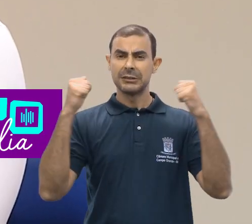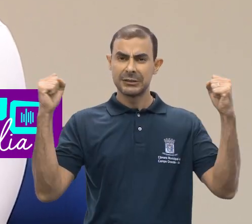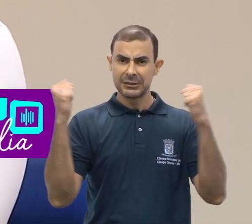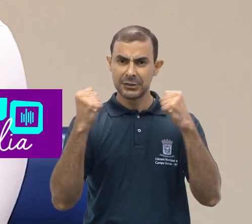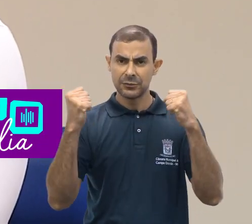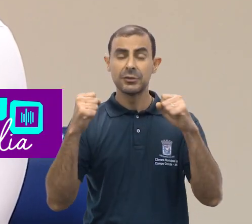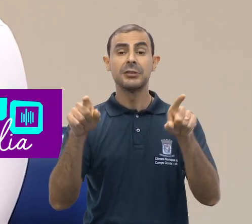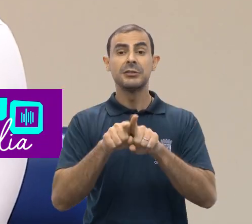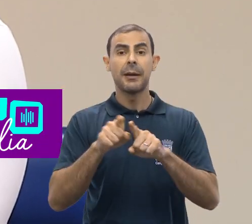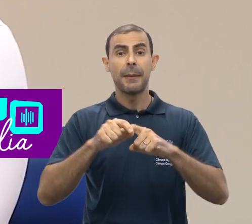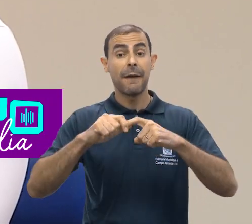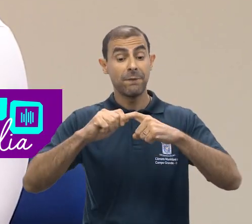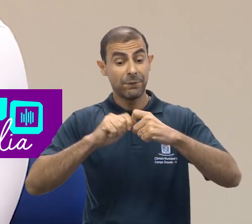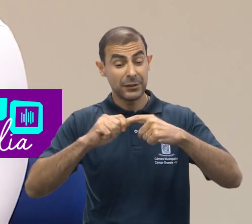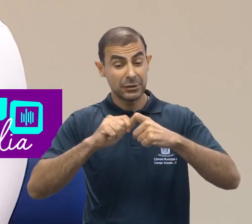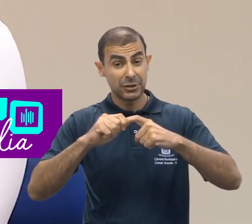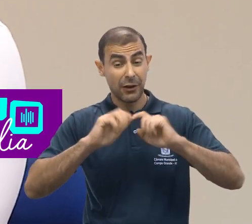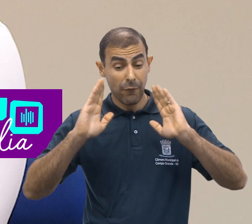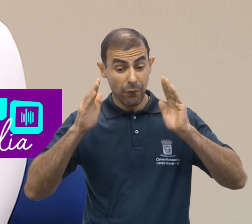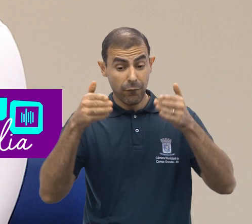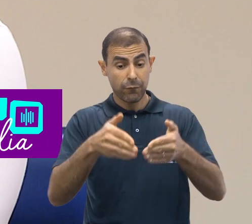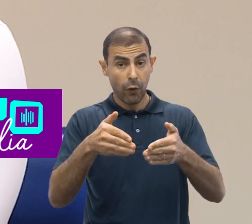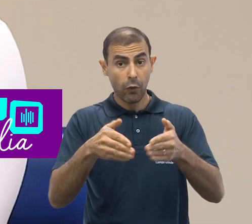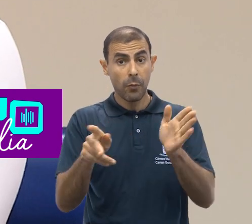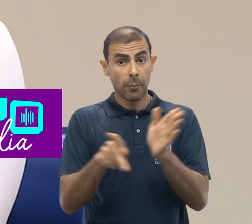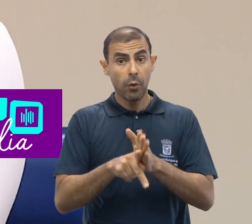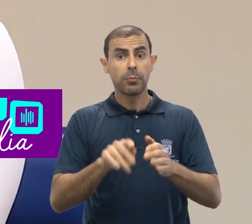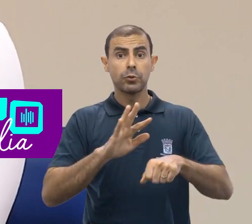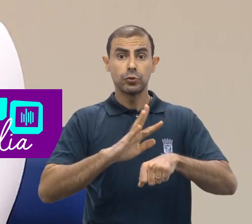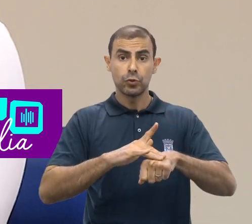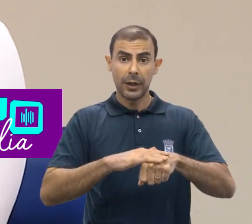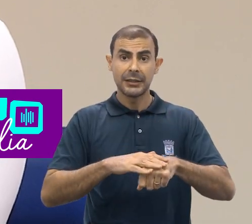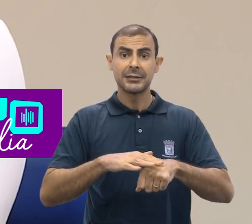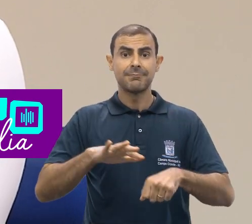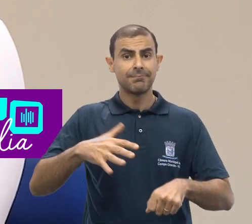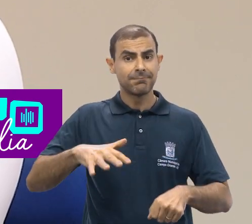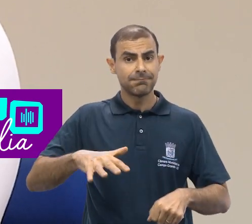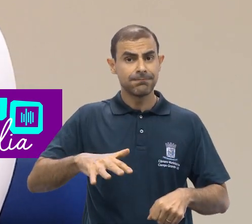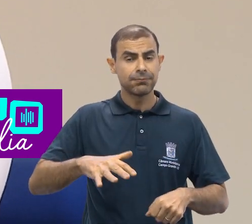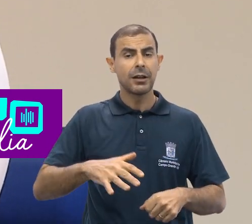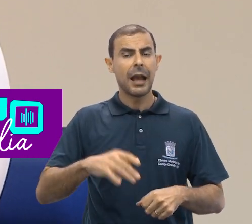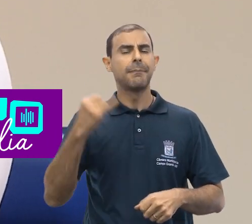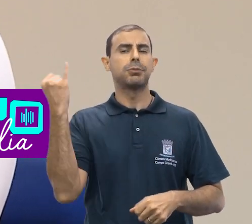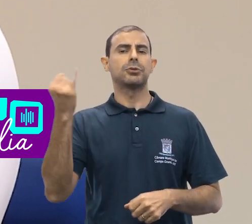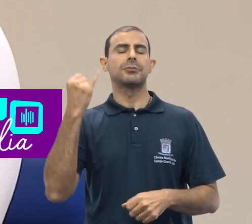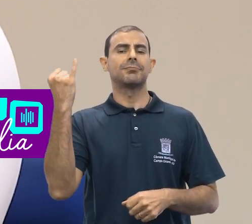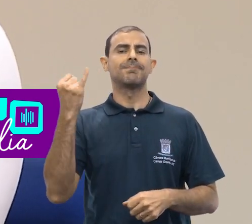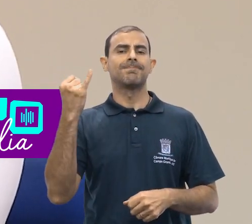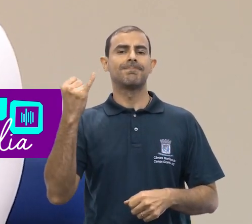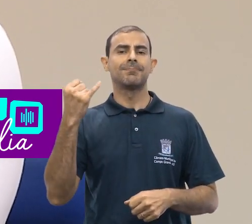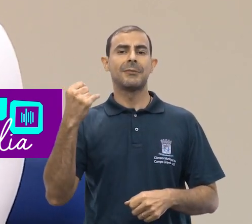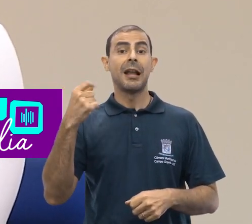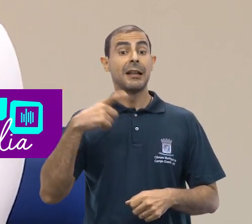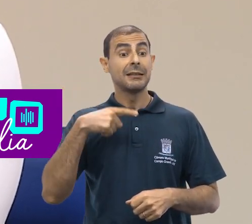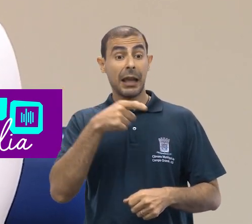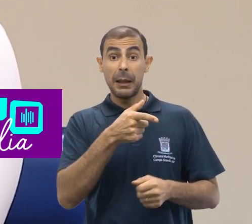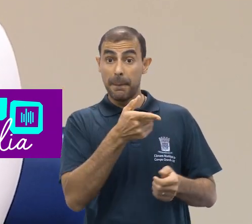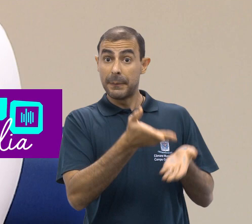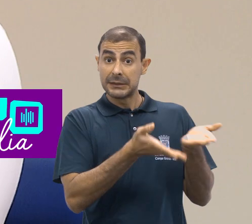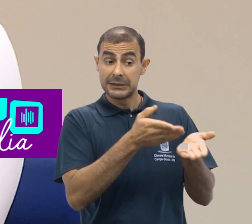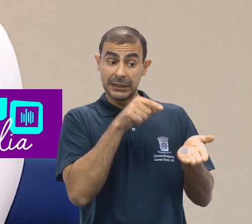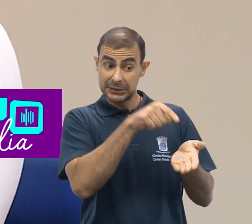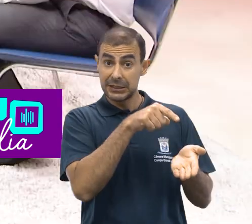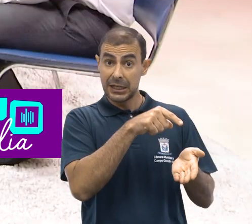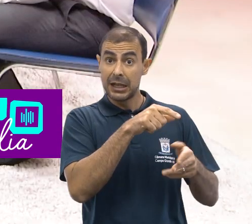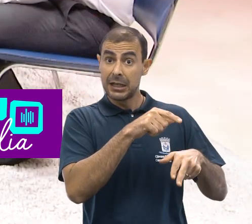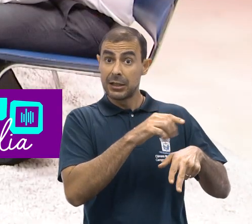fisioterapia voltada, especializada no Parkinson, é muito importante. Né? Eu tenho paciente que é jogador de basquete, tem paciente militar,